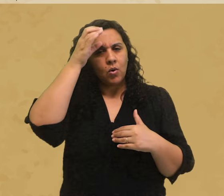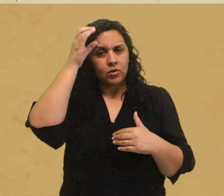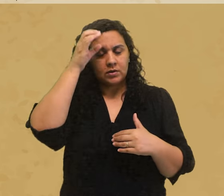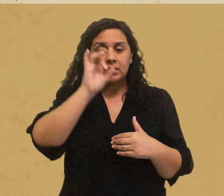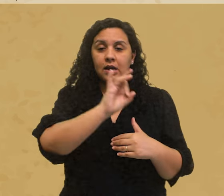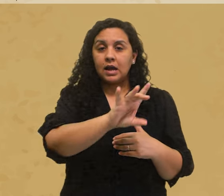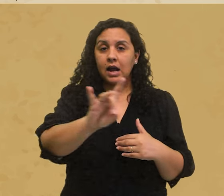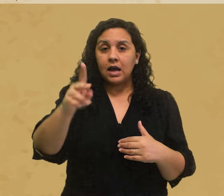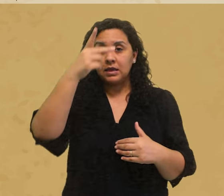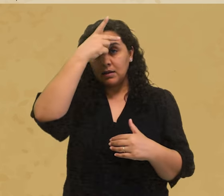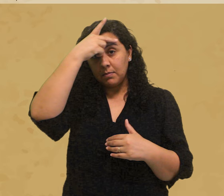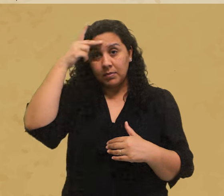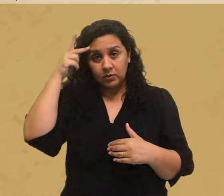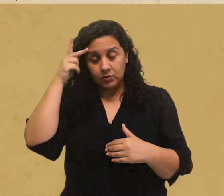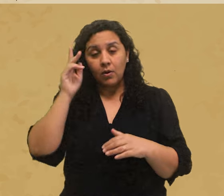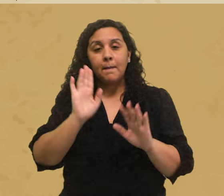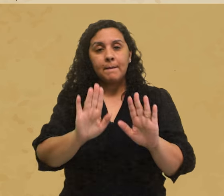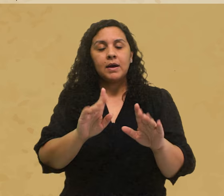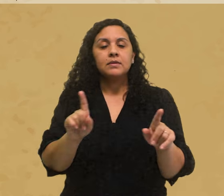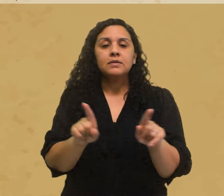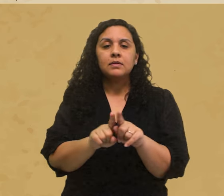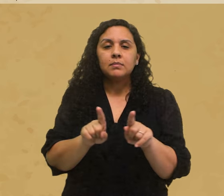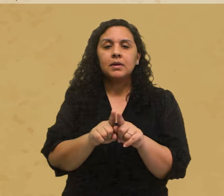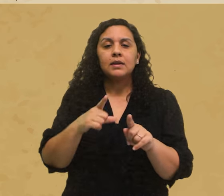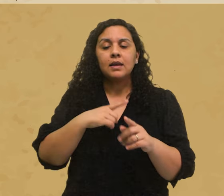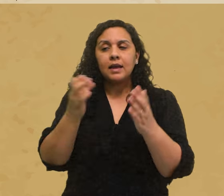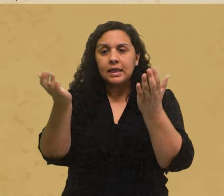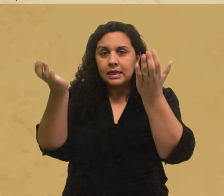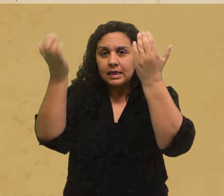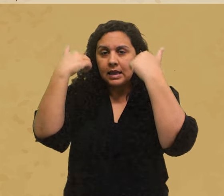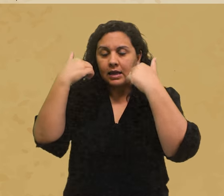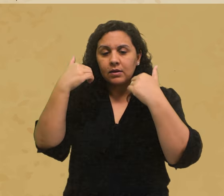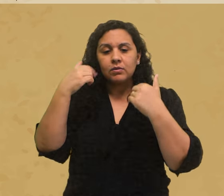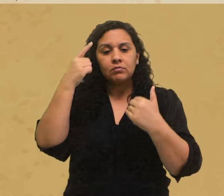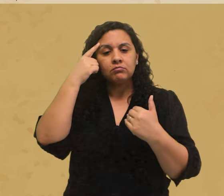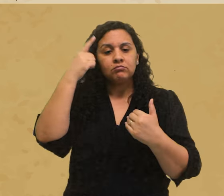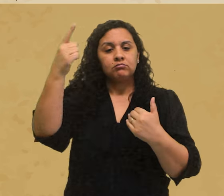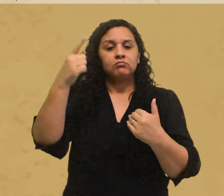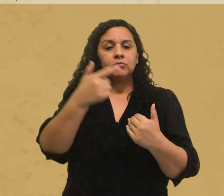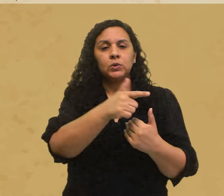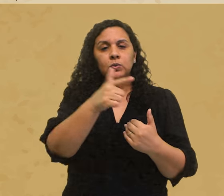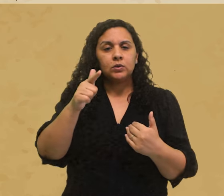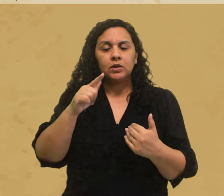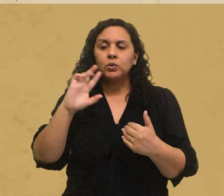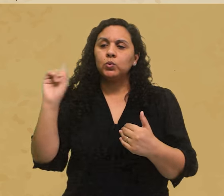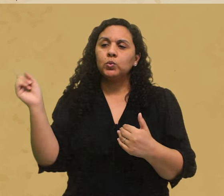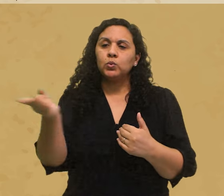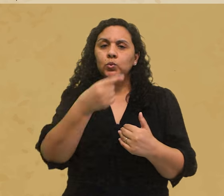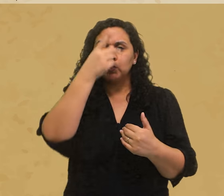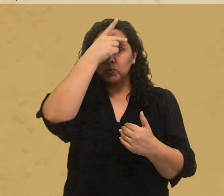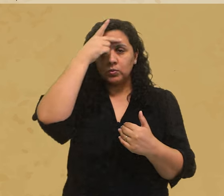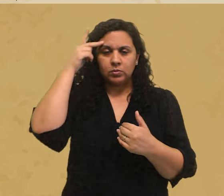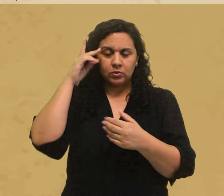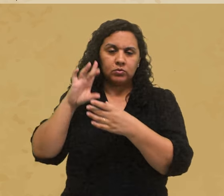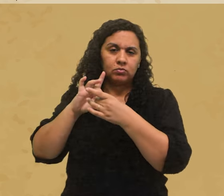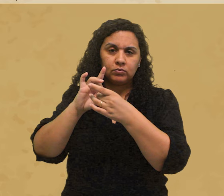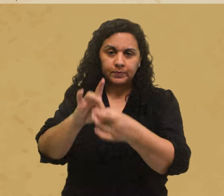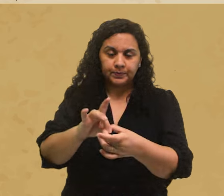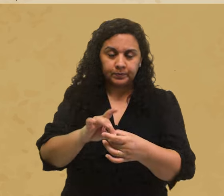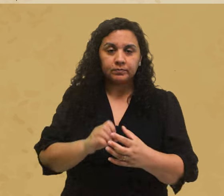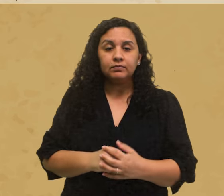individual de cada pessoa, existe um inconsciente coletivo compartilhado por toda a